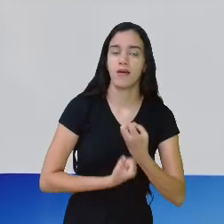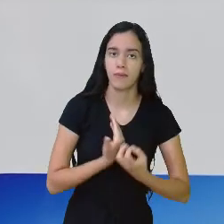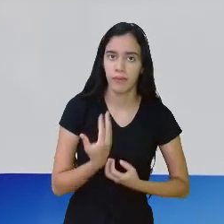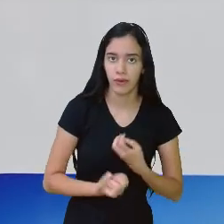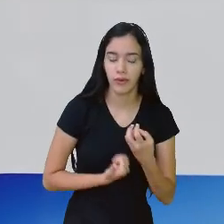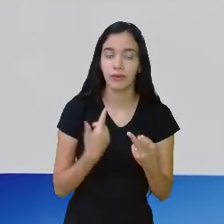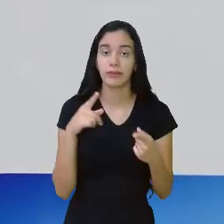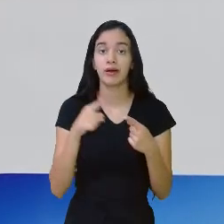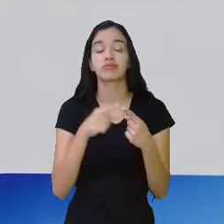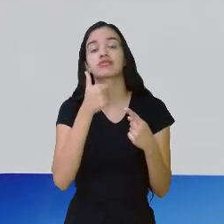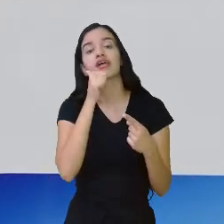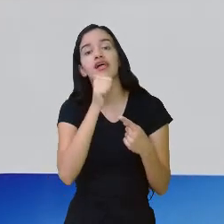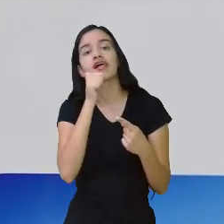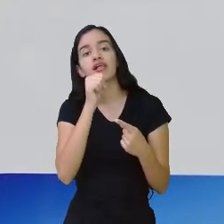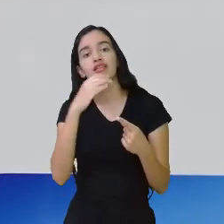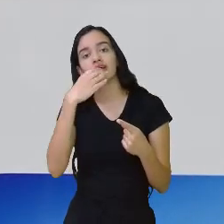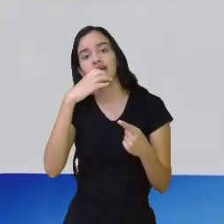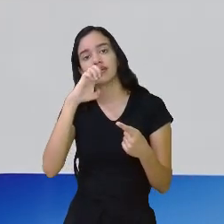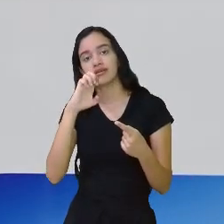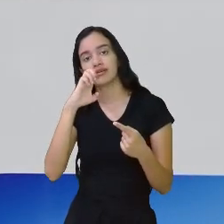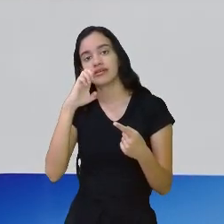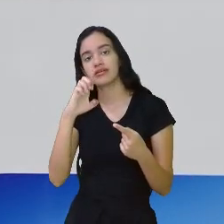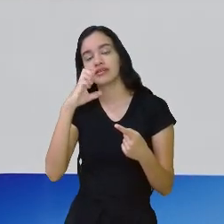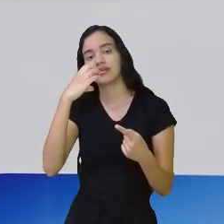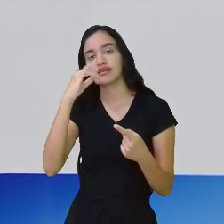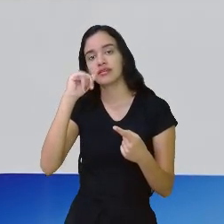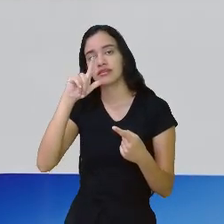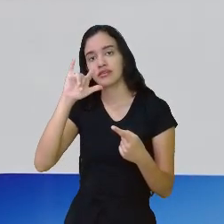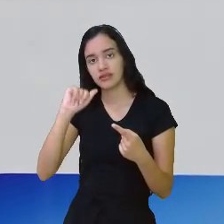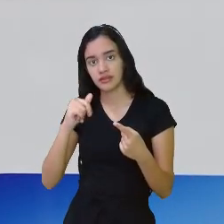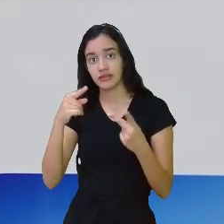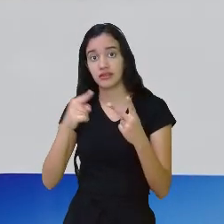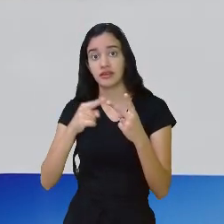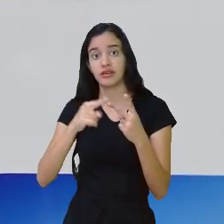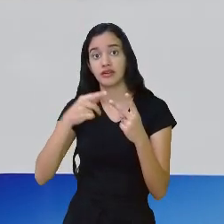Cecília Meirelles e outro do Pedro Bandeira.